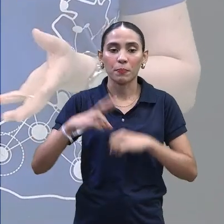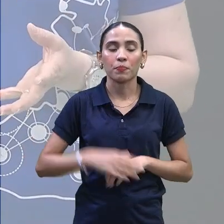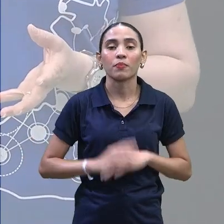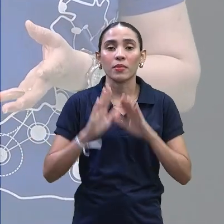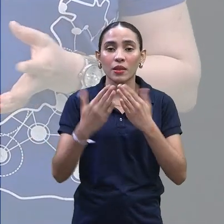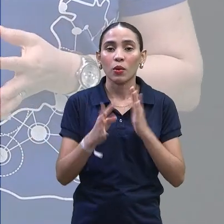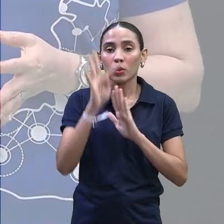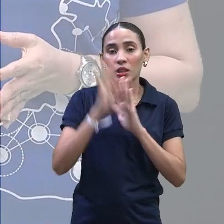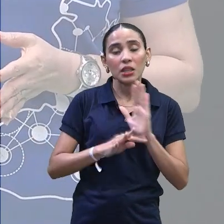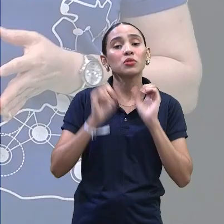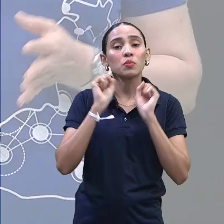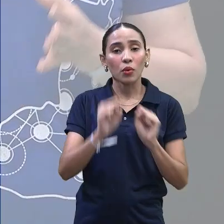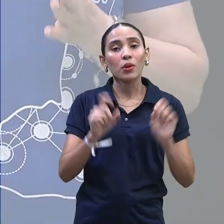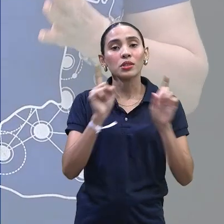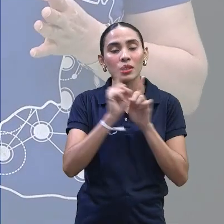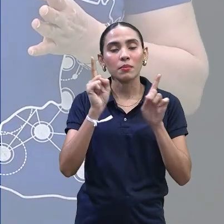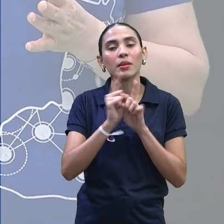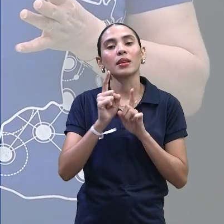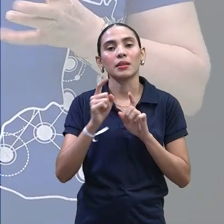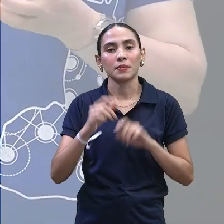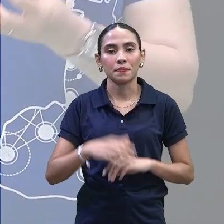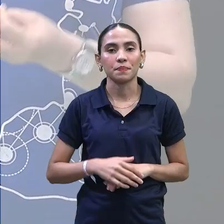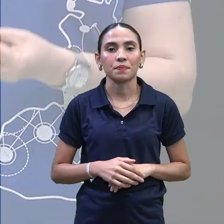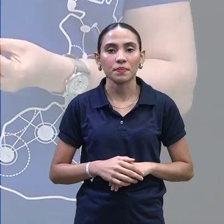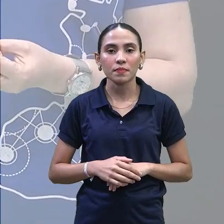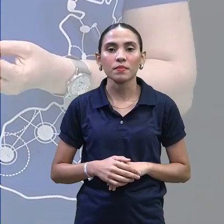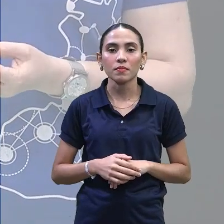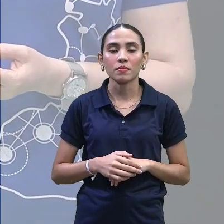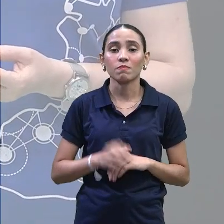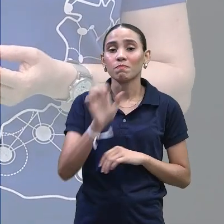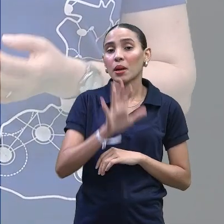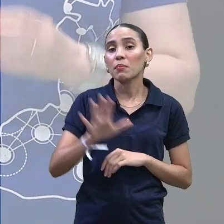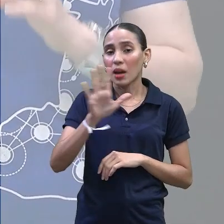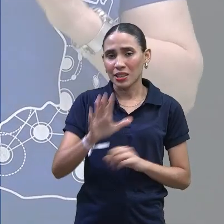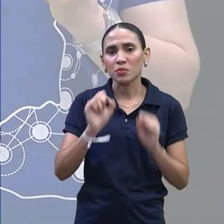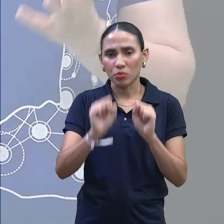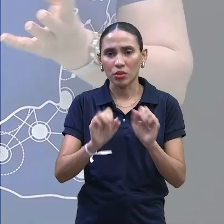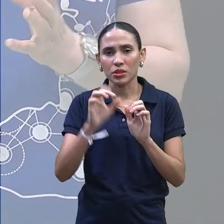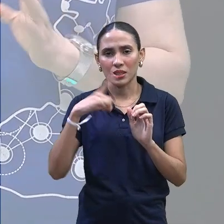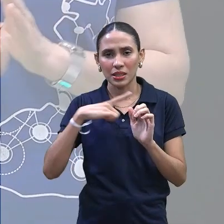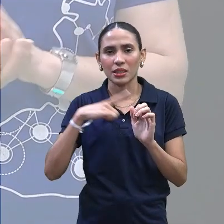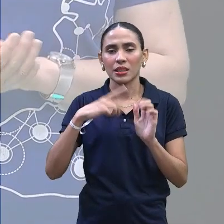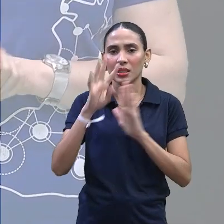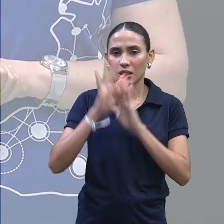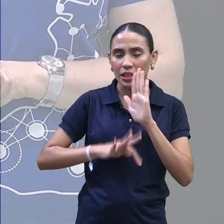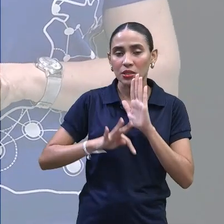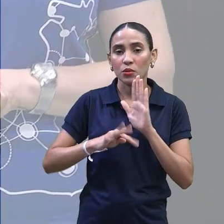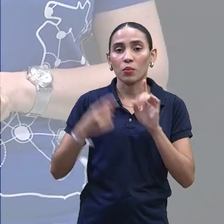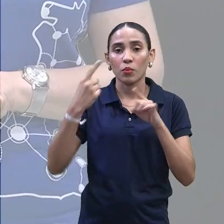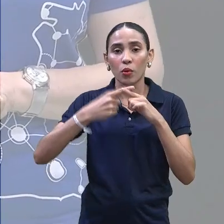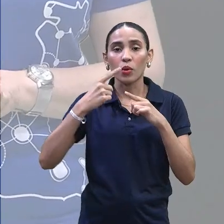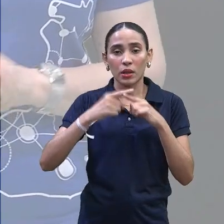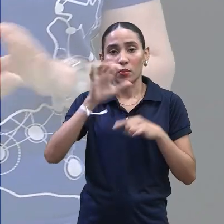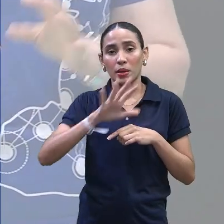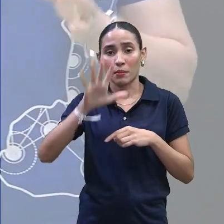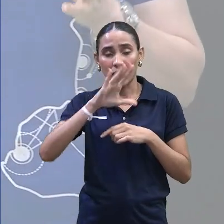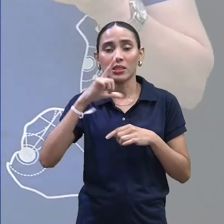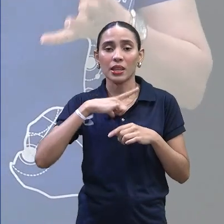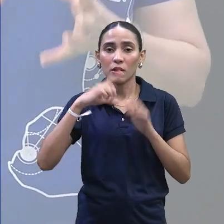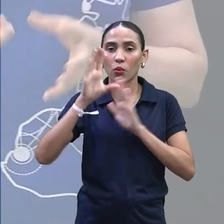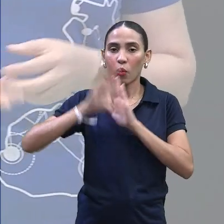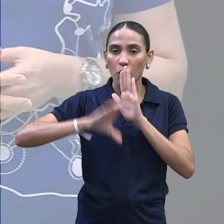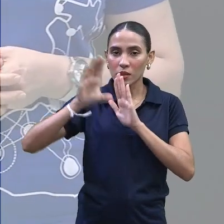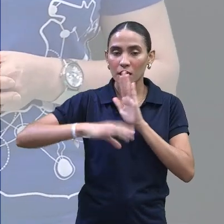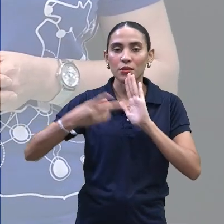o texto também pode ser considerado por meio de uma imagem, né? Porque por trás de uma imagem existe uma conceituação,